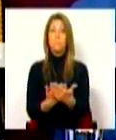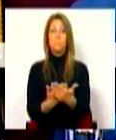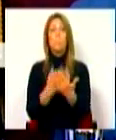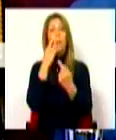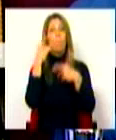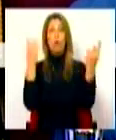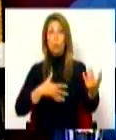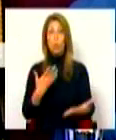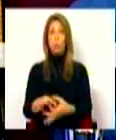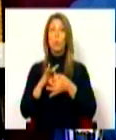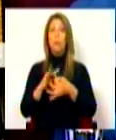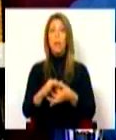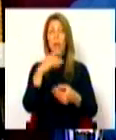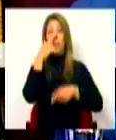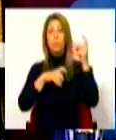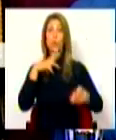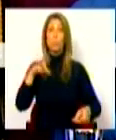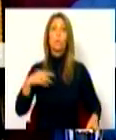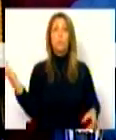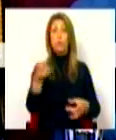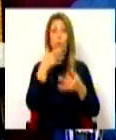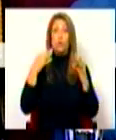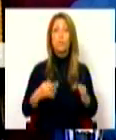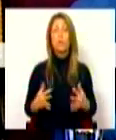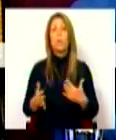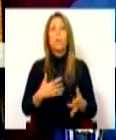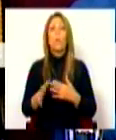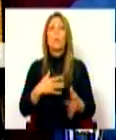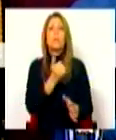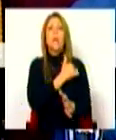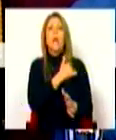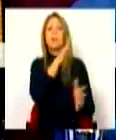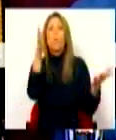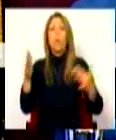solidariedade entre todos os portugueses, independentemente da região onde vivam. Obrigado. Muito bem, obrigado.